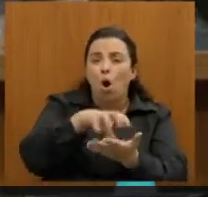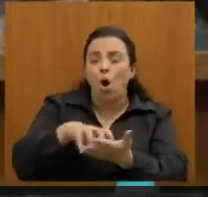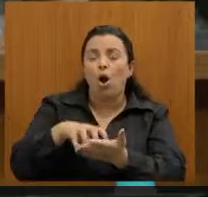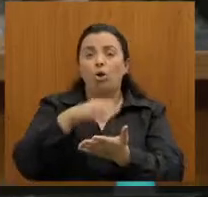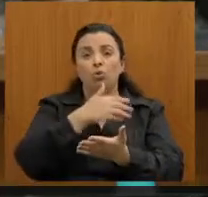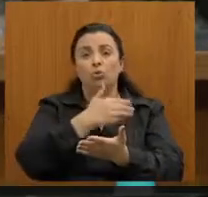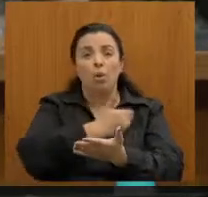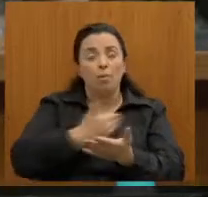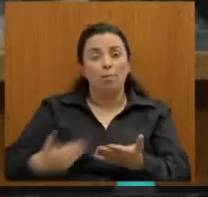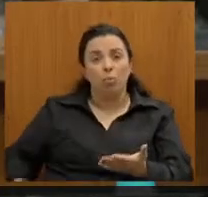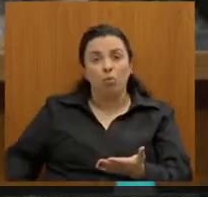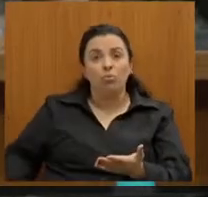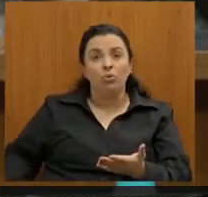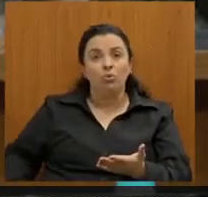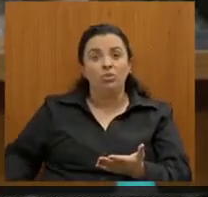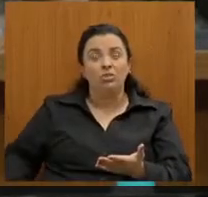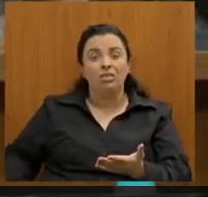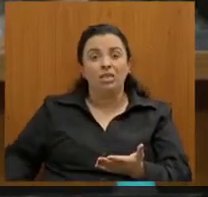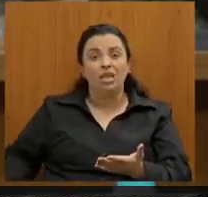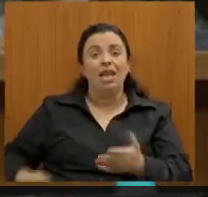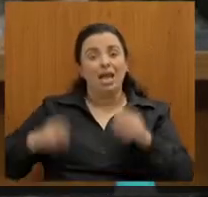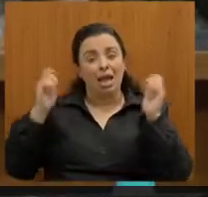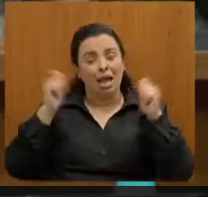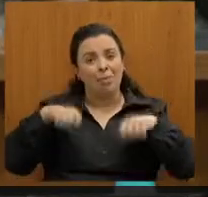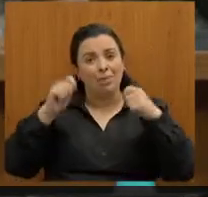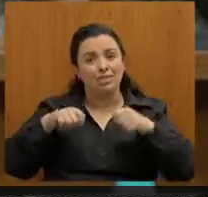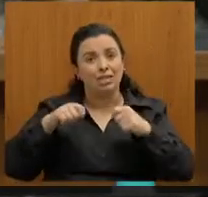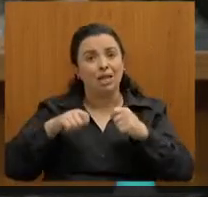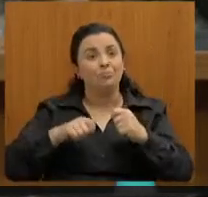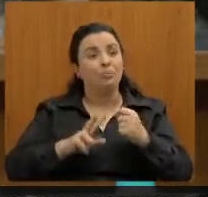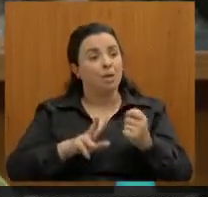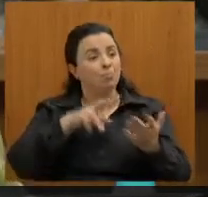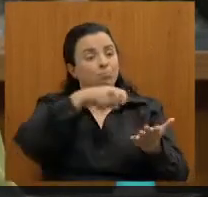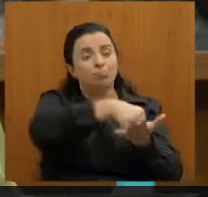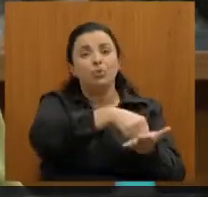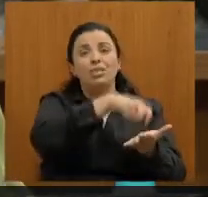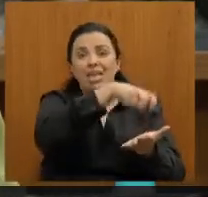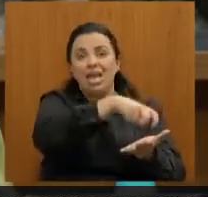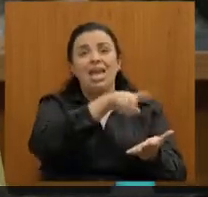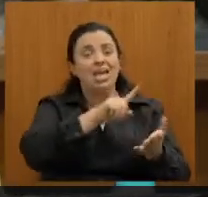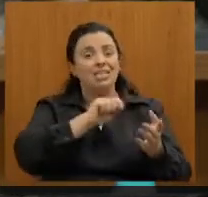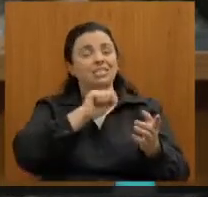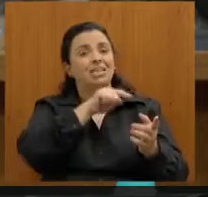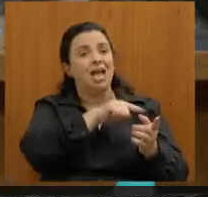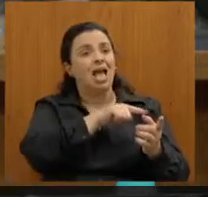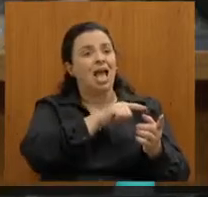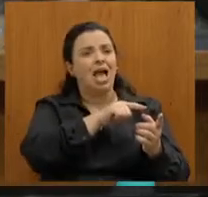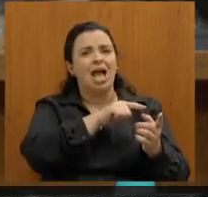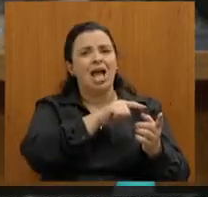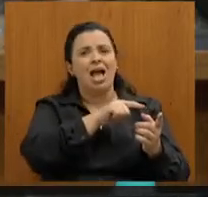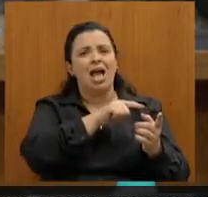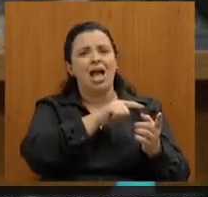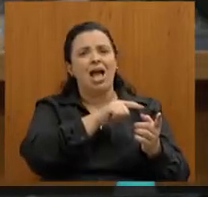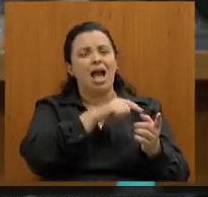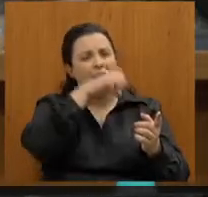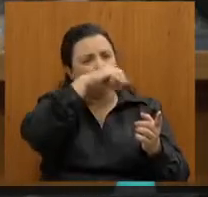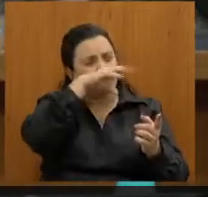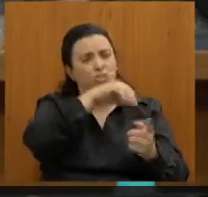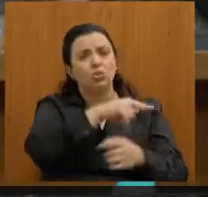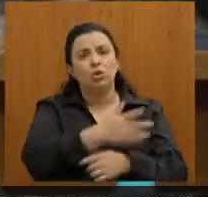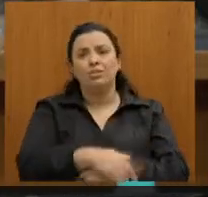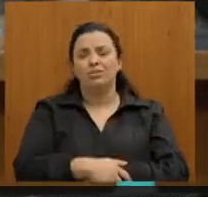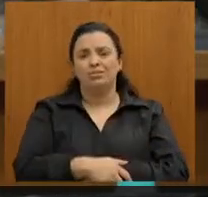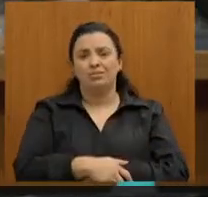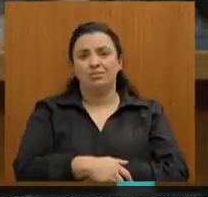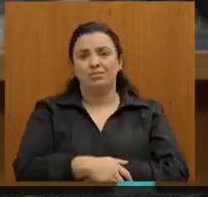punição destes agressores e esse é o olhar diferenciado dentro do